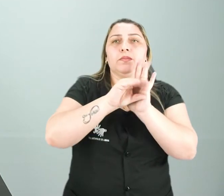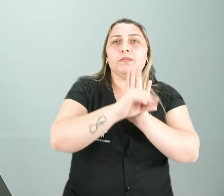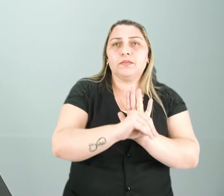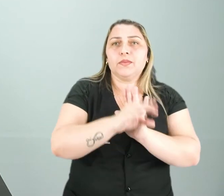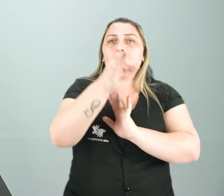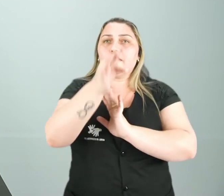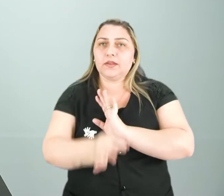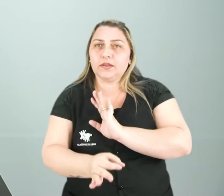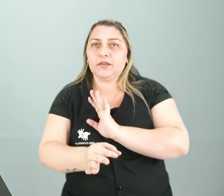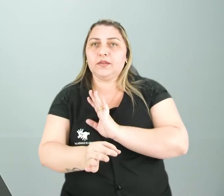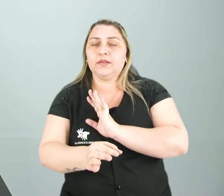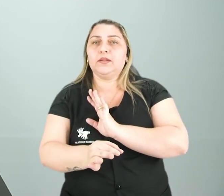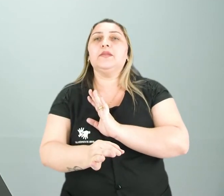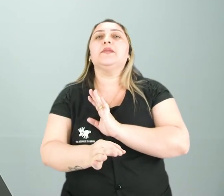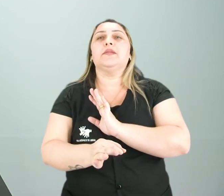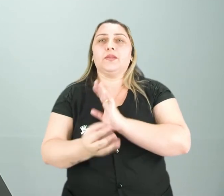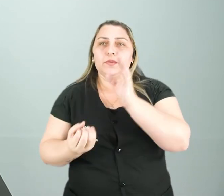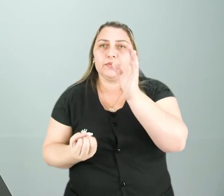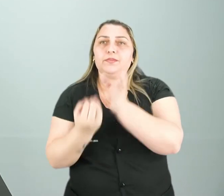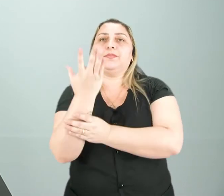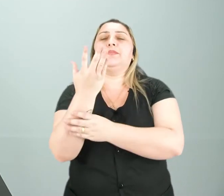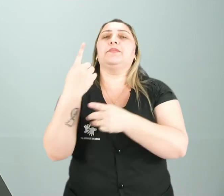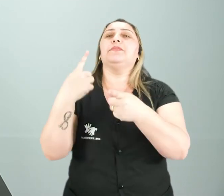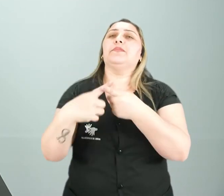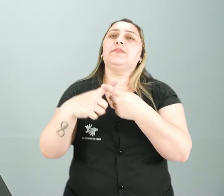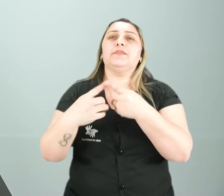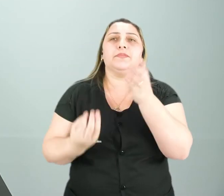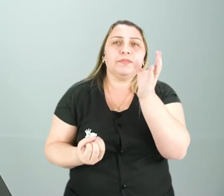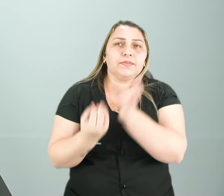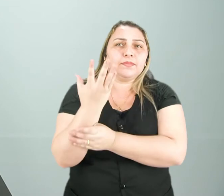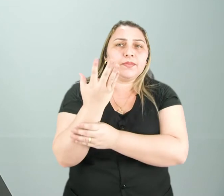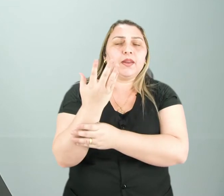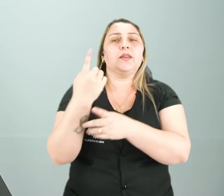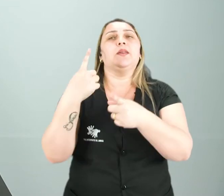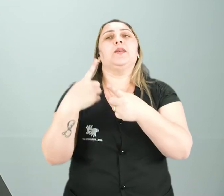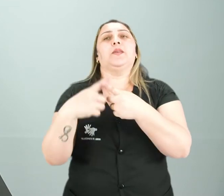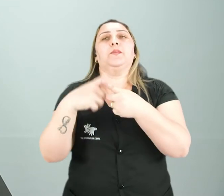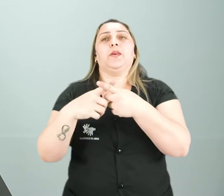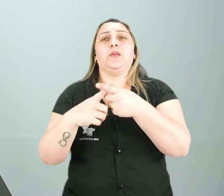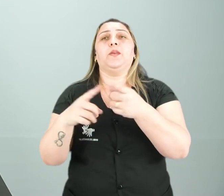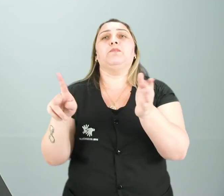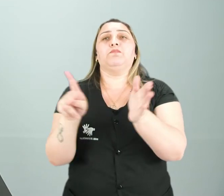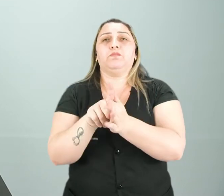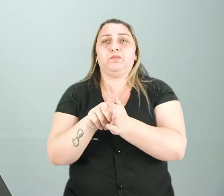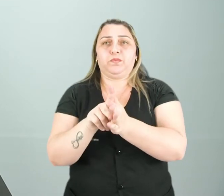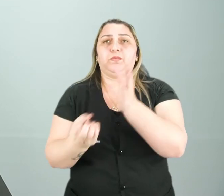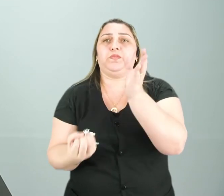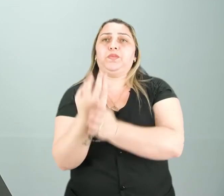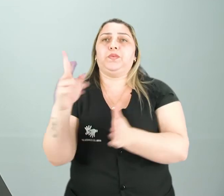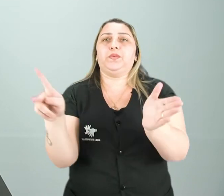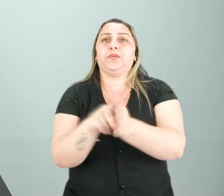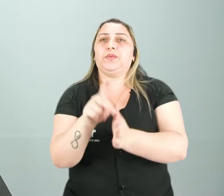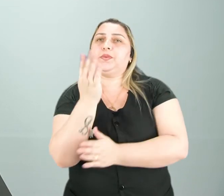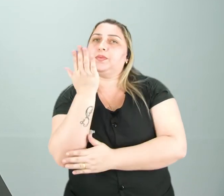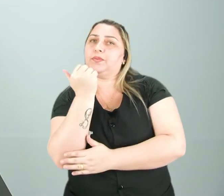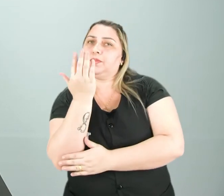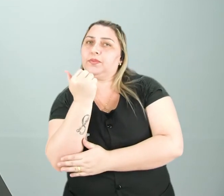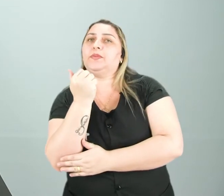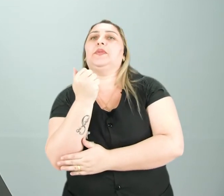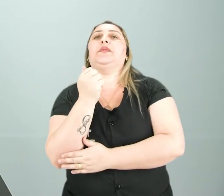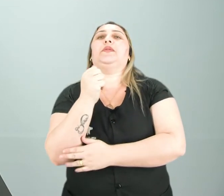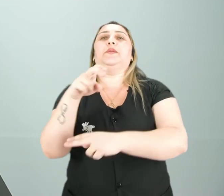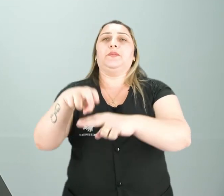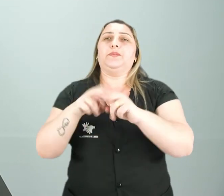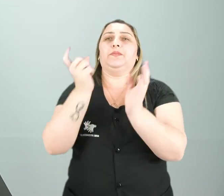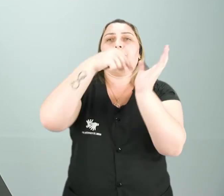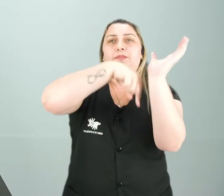bactérias, certo? Então, esses são os produtores. Por que eles são produtores? Porque eles produzem o seu próprio alimentos. Então,